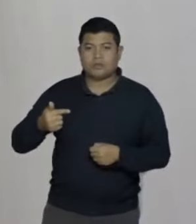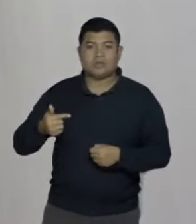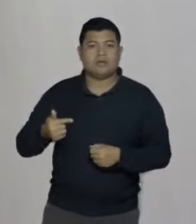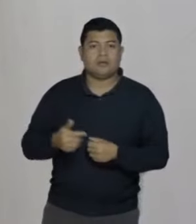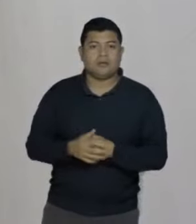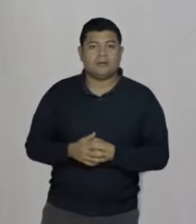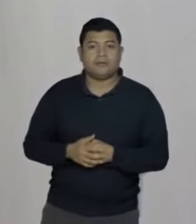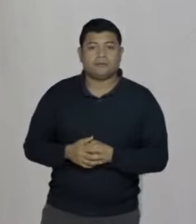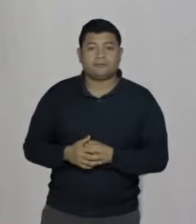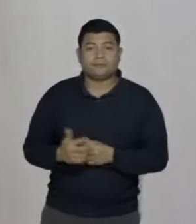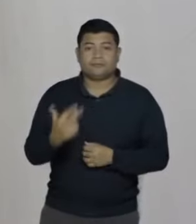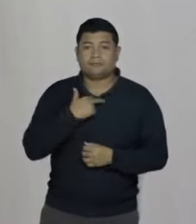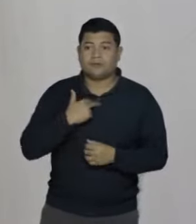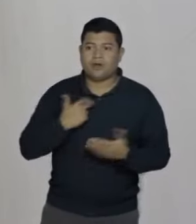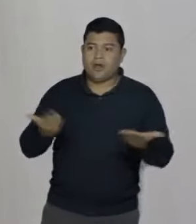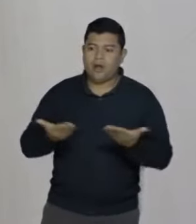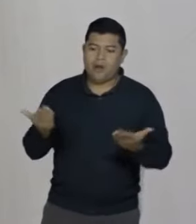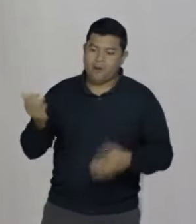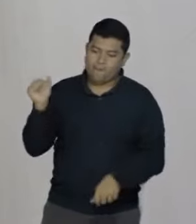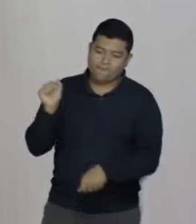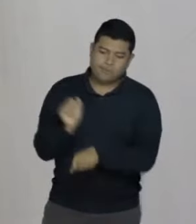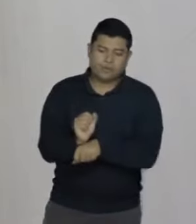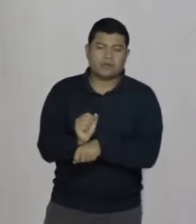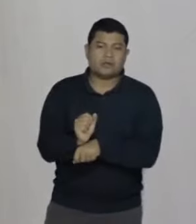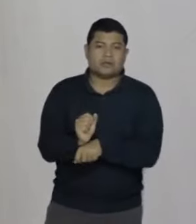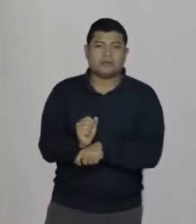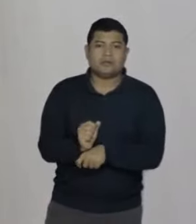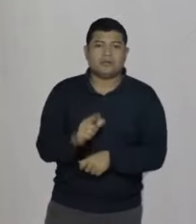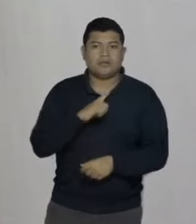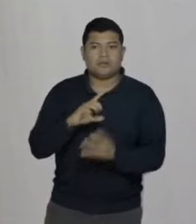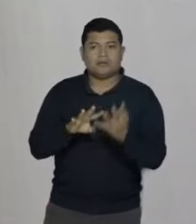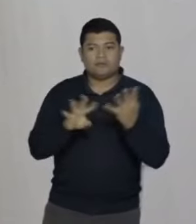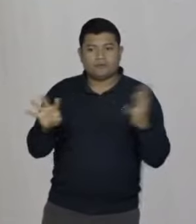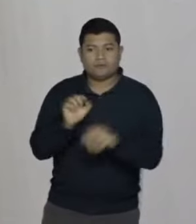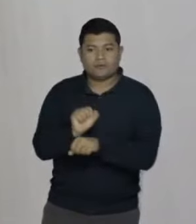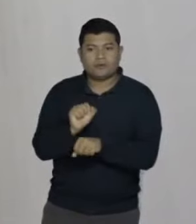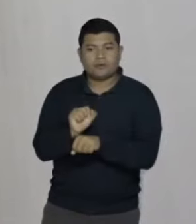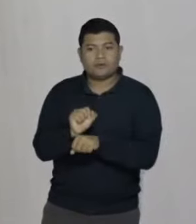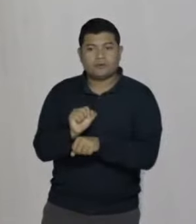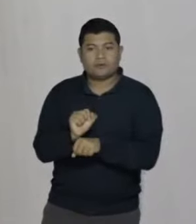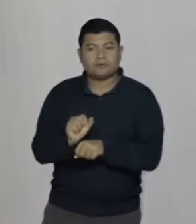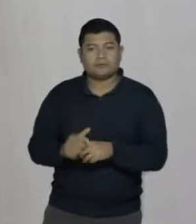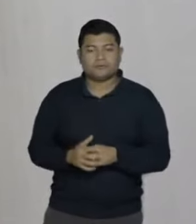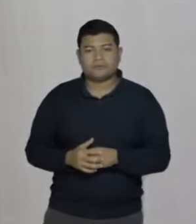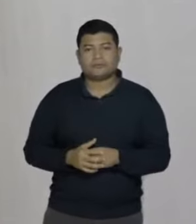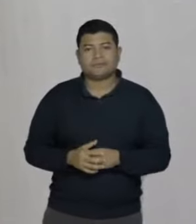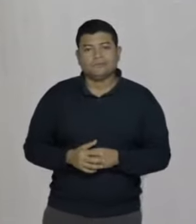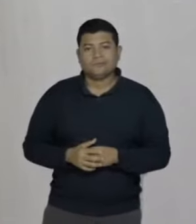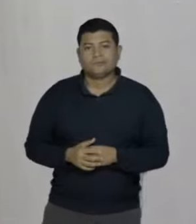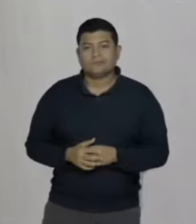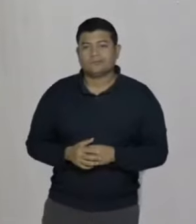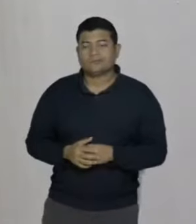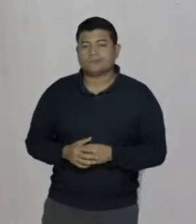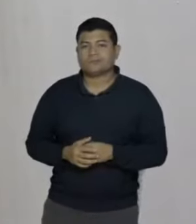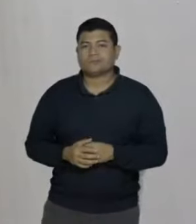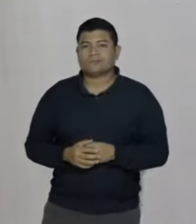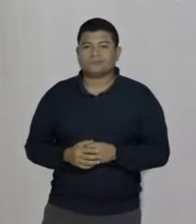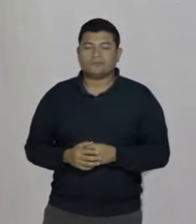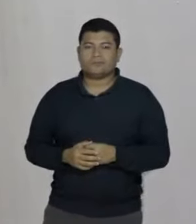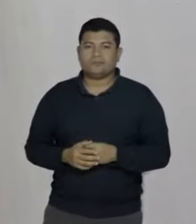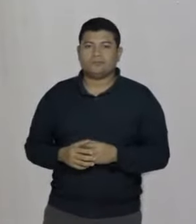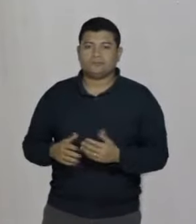nós não podemos permitir que agora que o curso Inclusive tem fila de espera que isso seja descontinuado e que a gente não tenha a